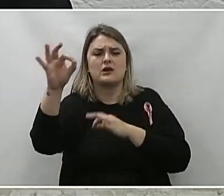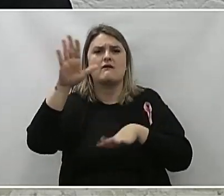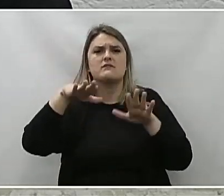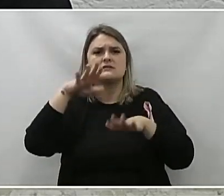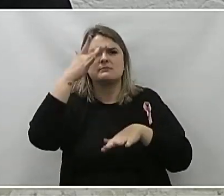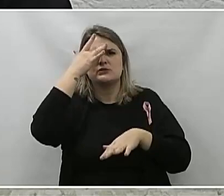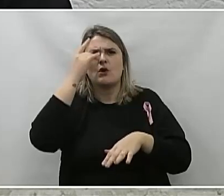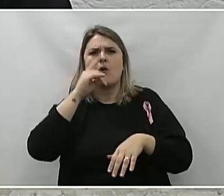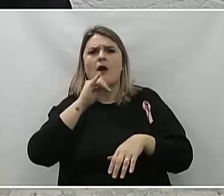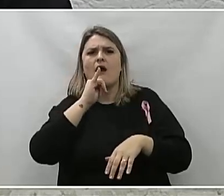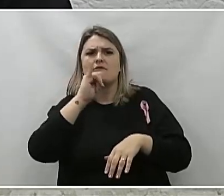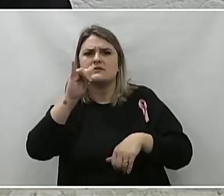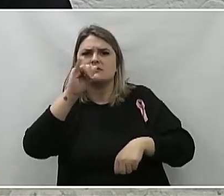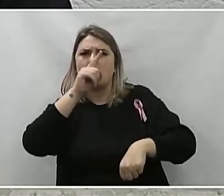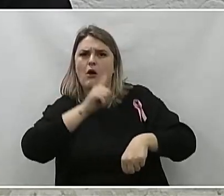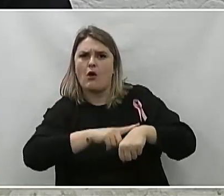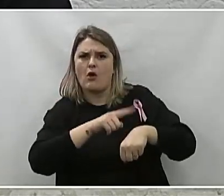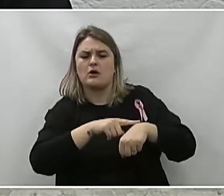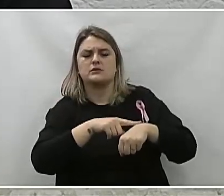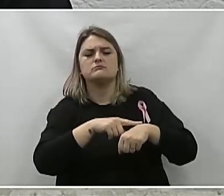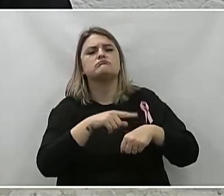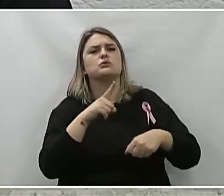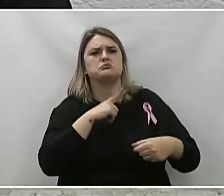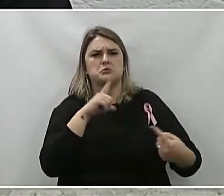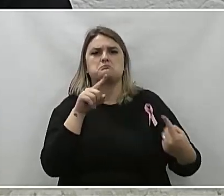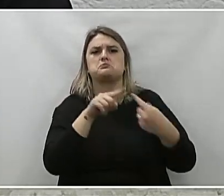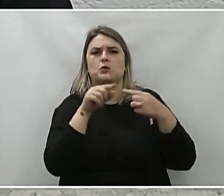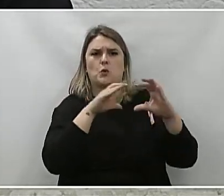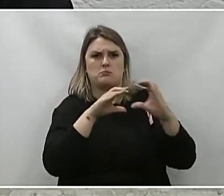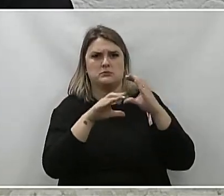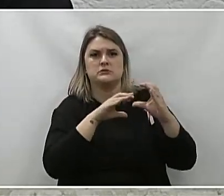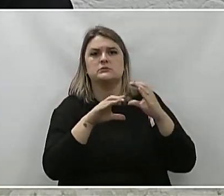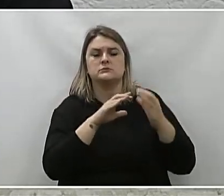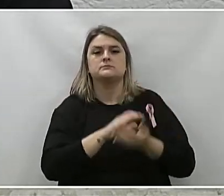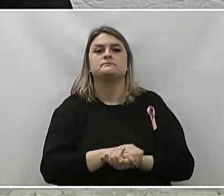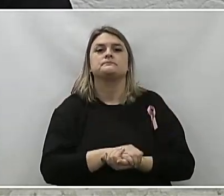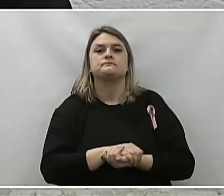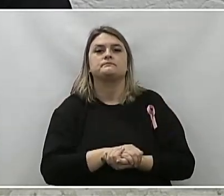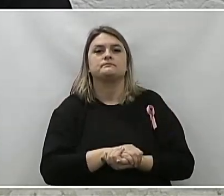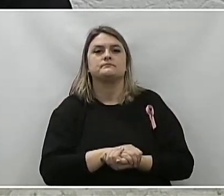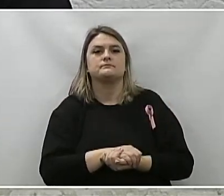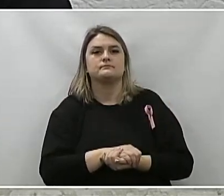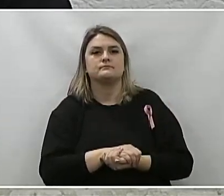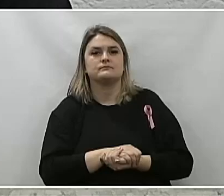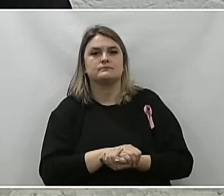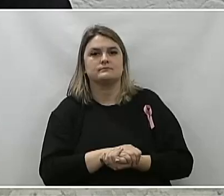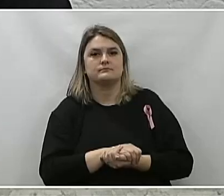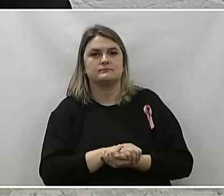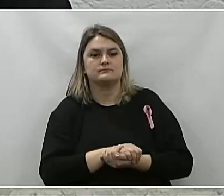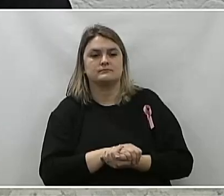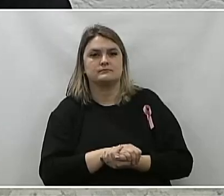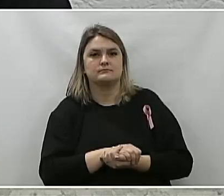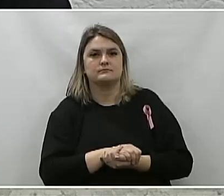na hora do aviso para que o objetivo de comunicação seja alcançado quem nasceu